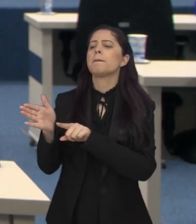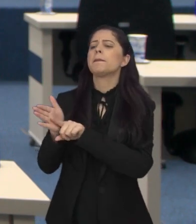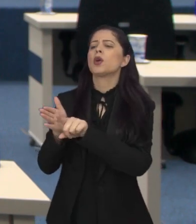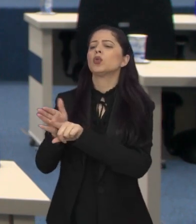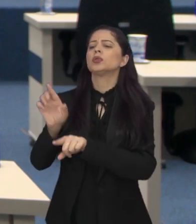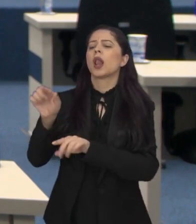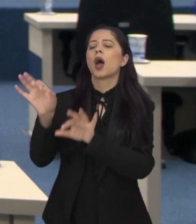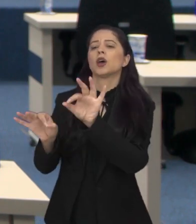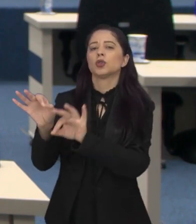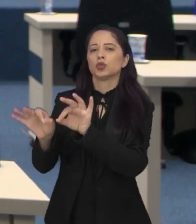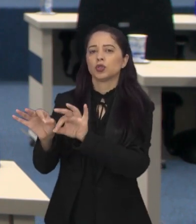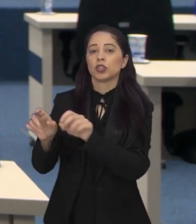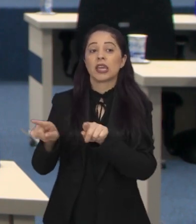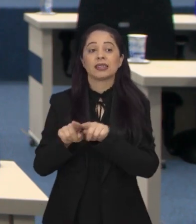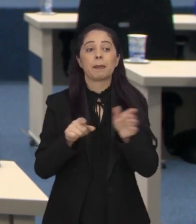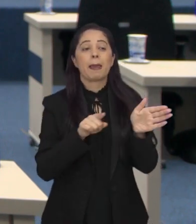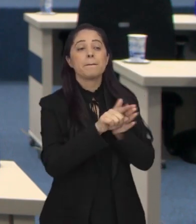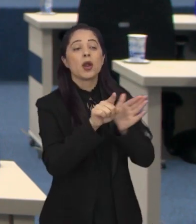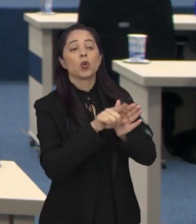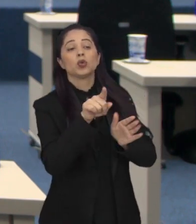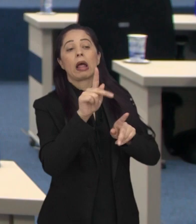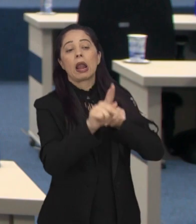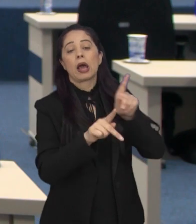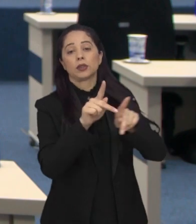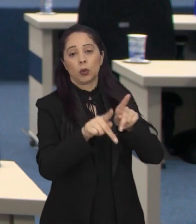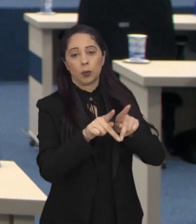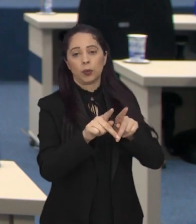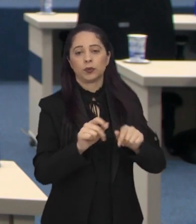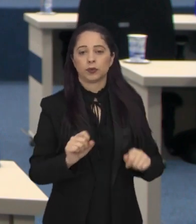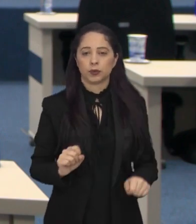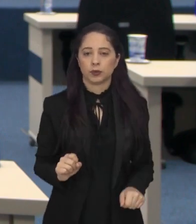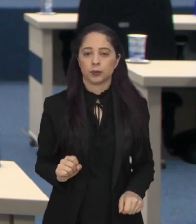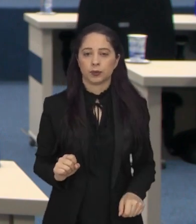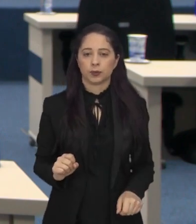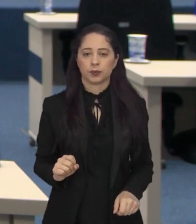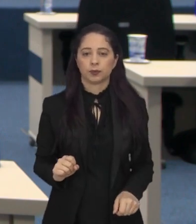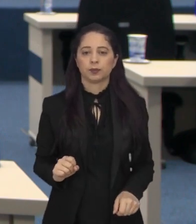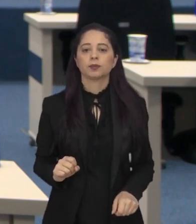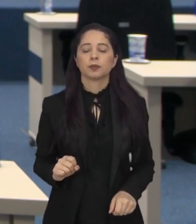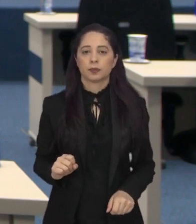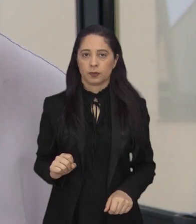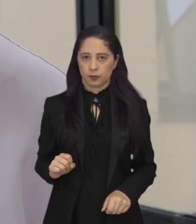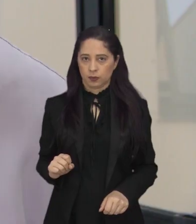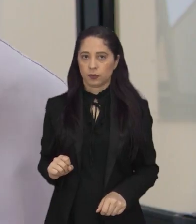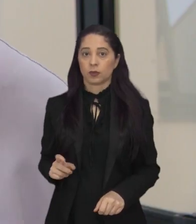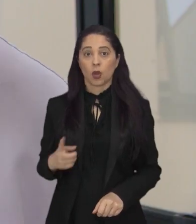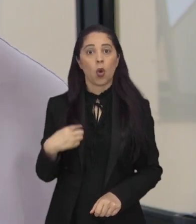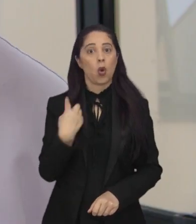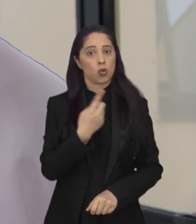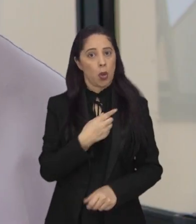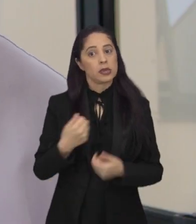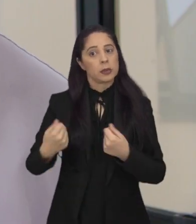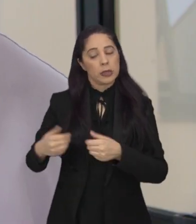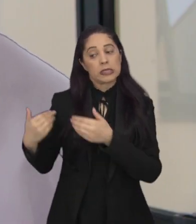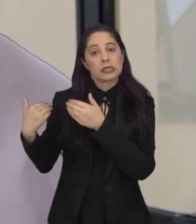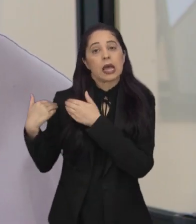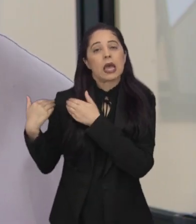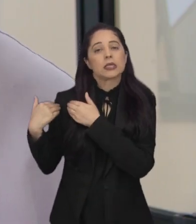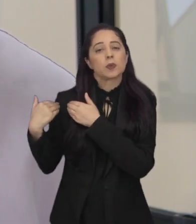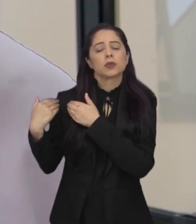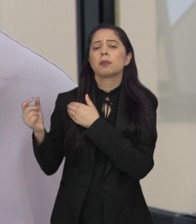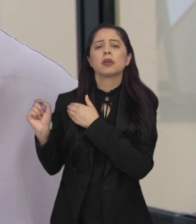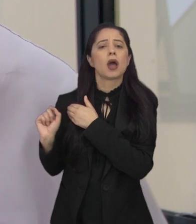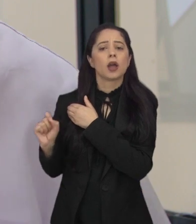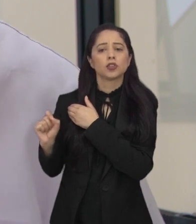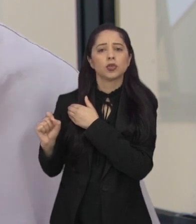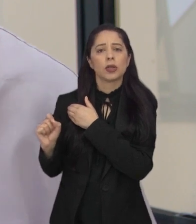da Câmara e à população, com o objetivo de garantir transparência na atuação do poder público. Nós temos que ter essa responsabilidade